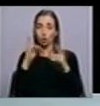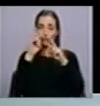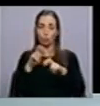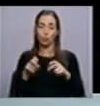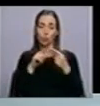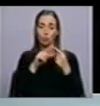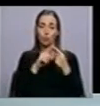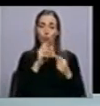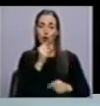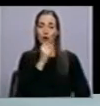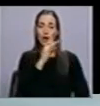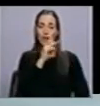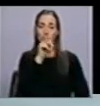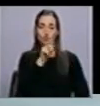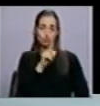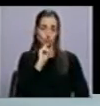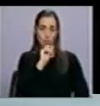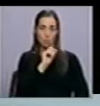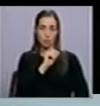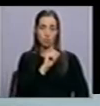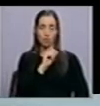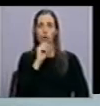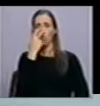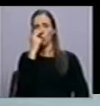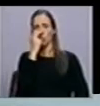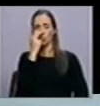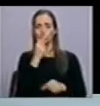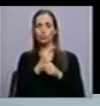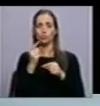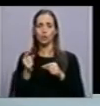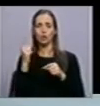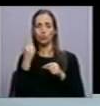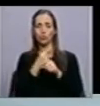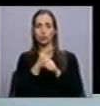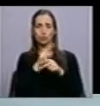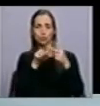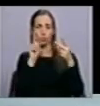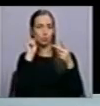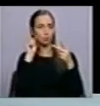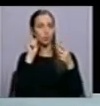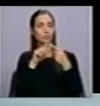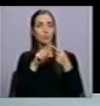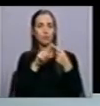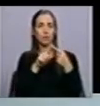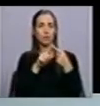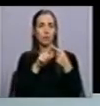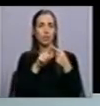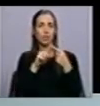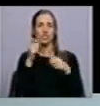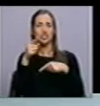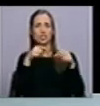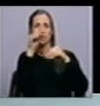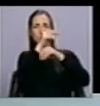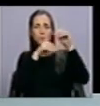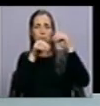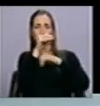Gaia 1, que é como se chama, é o mais curioso deles por 2 motivos muito especiais. Em primeiro lugar, é um enxame de estrelas que tem uma idade muito